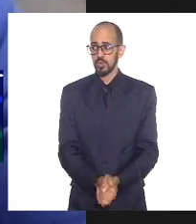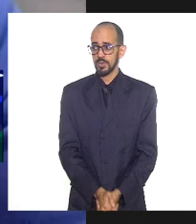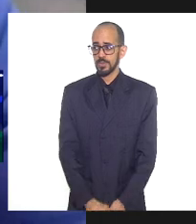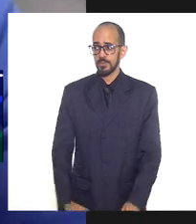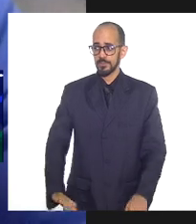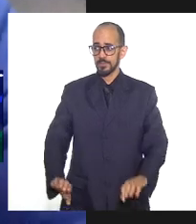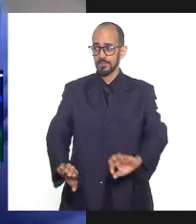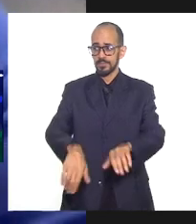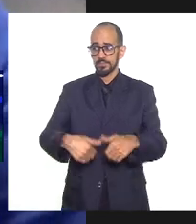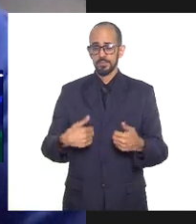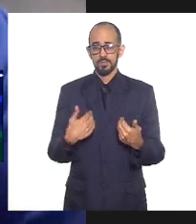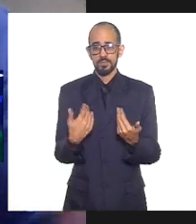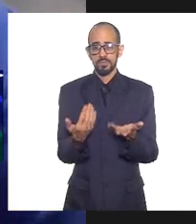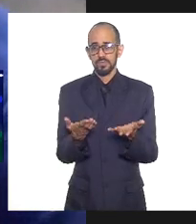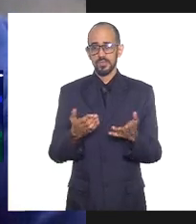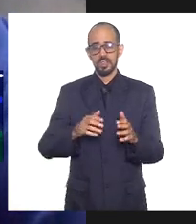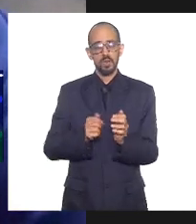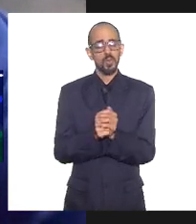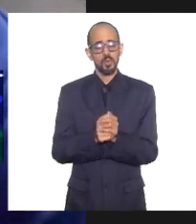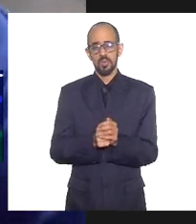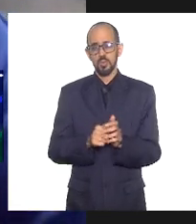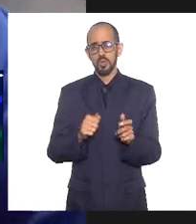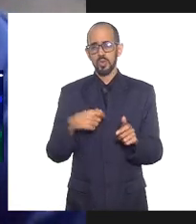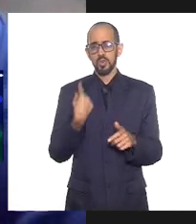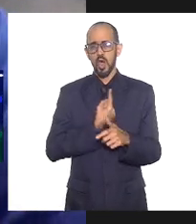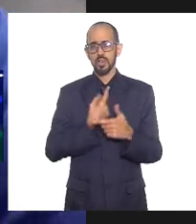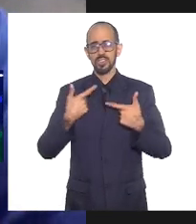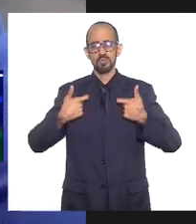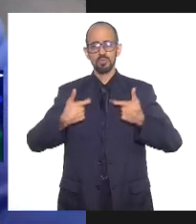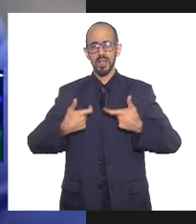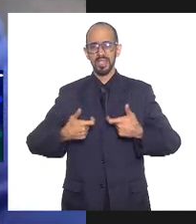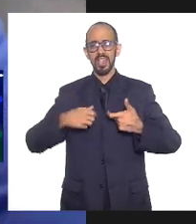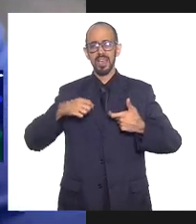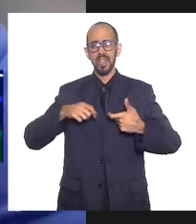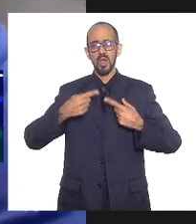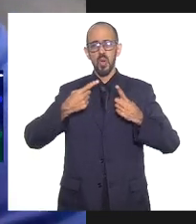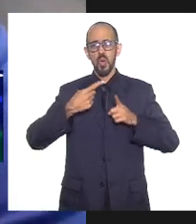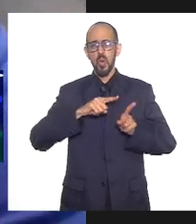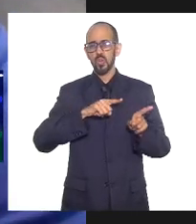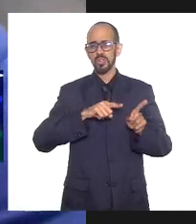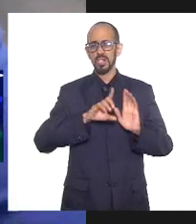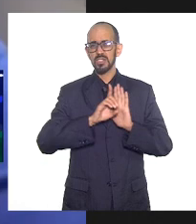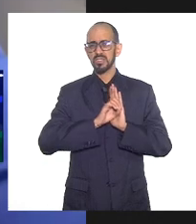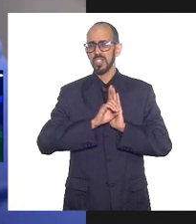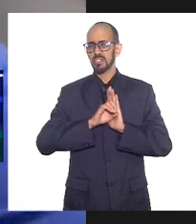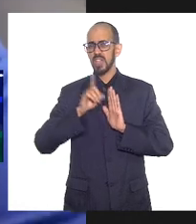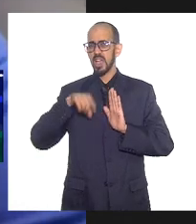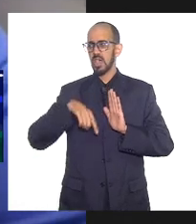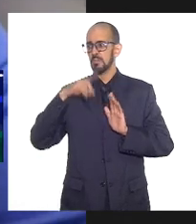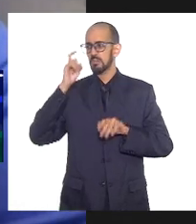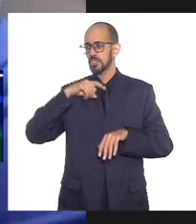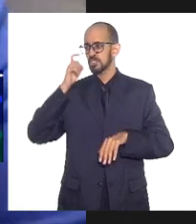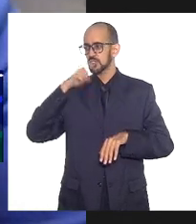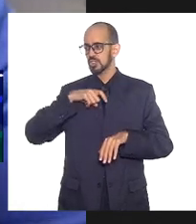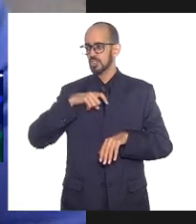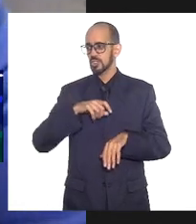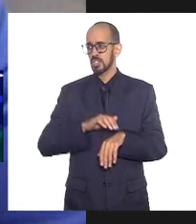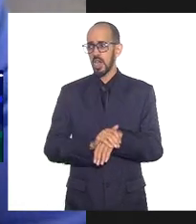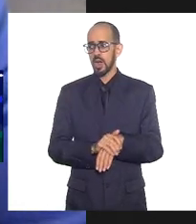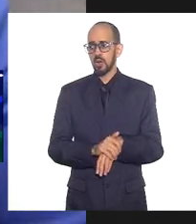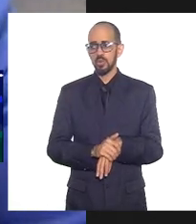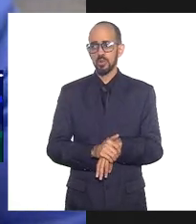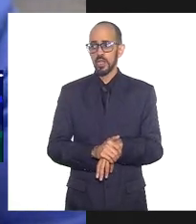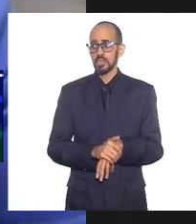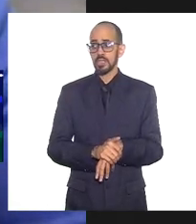que estamos em guerra no Rio de Janeiro, uma guerra contra as drogas. Mentira.